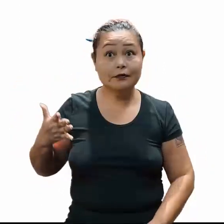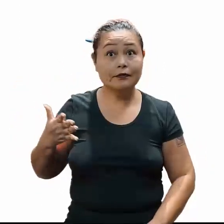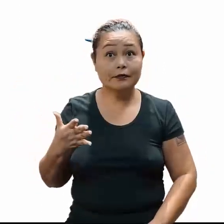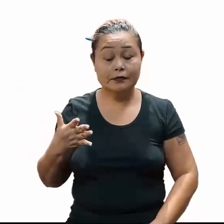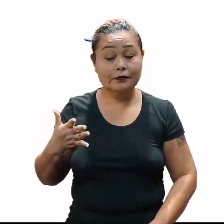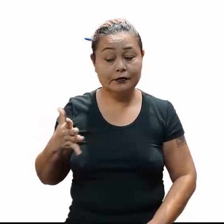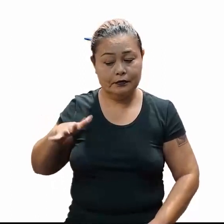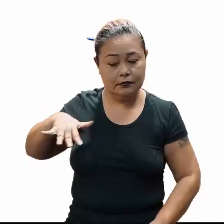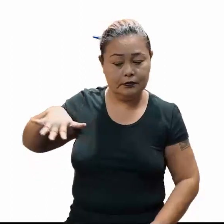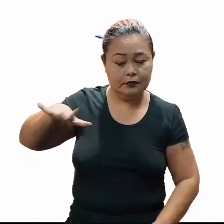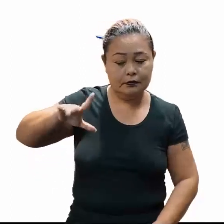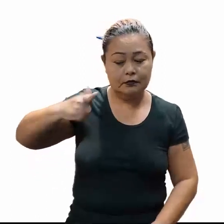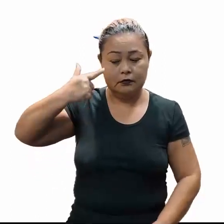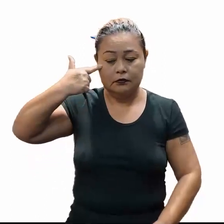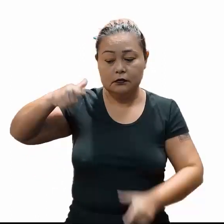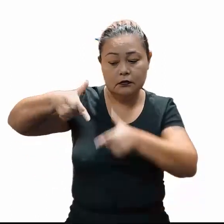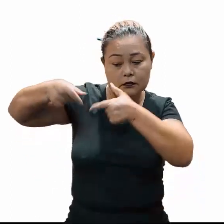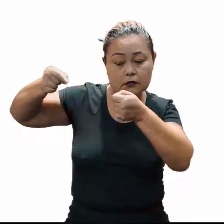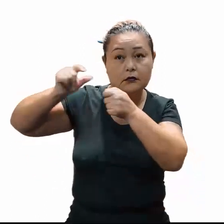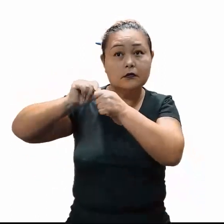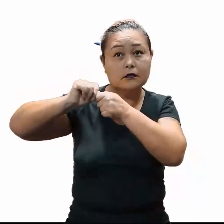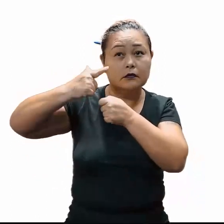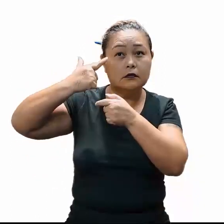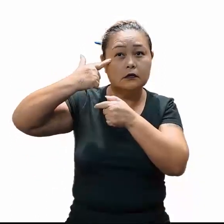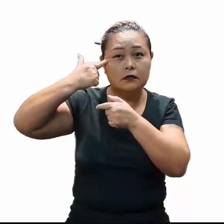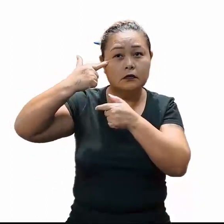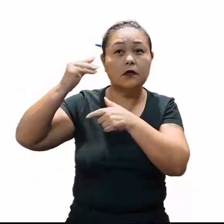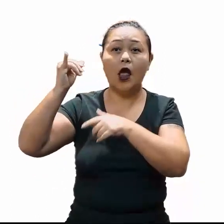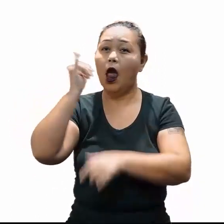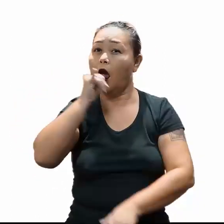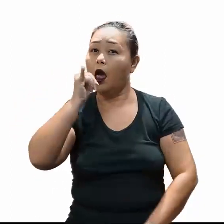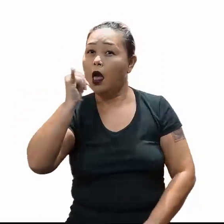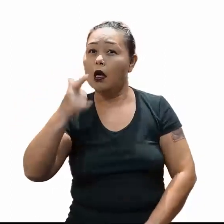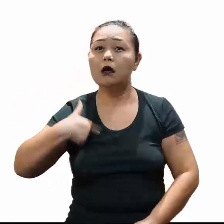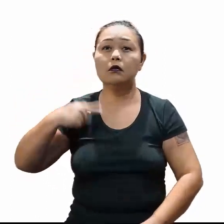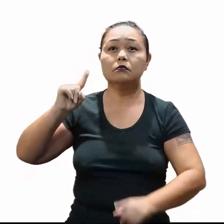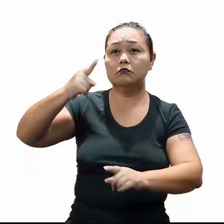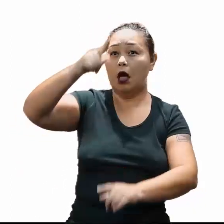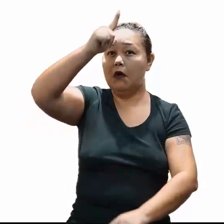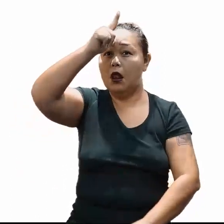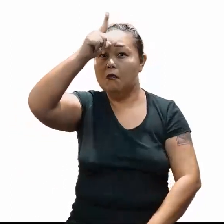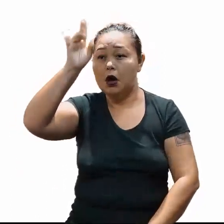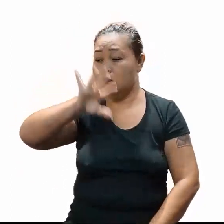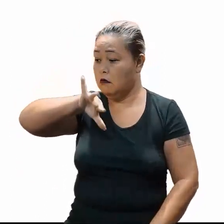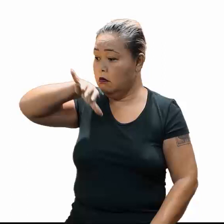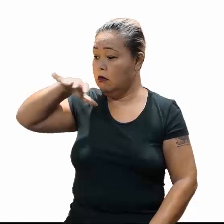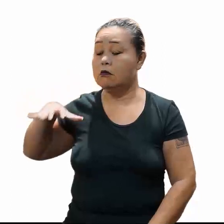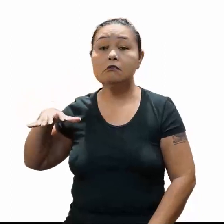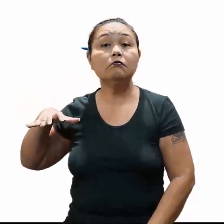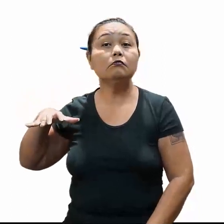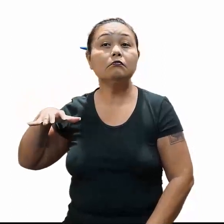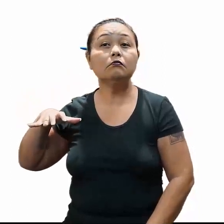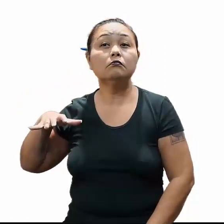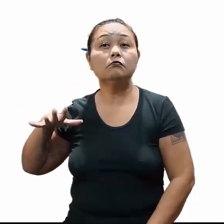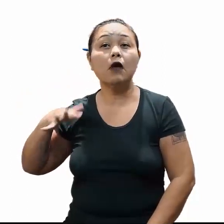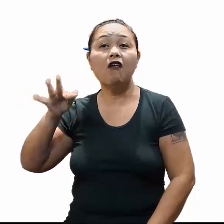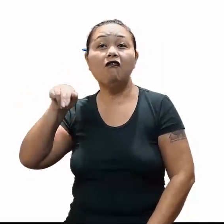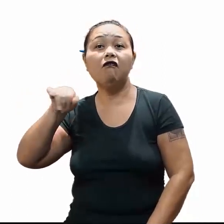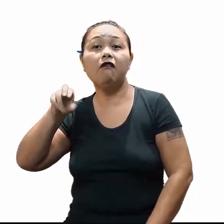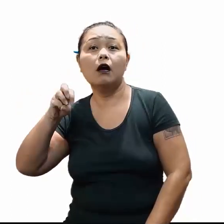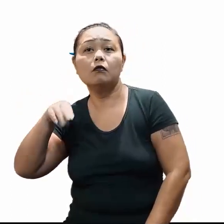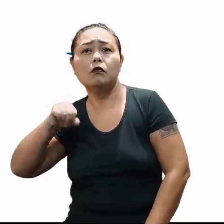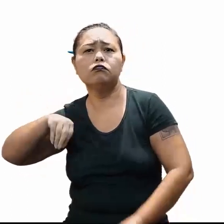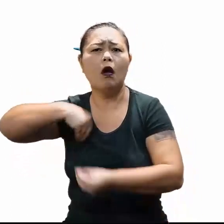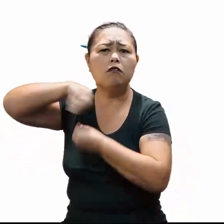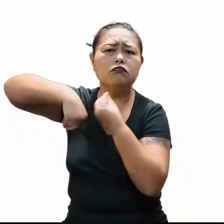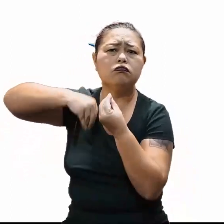temos o Japão, nós temos a Itália, nós temos a Alemanha de um lado, o fascismo, o nazismo